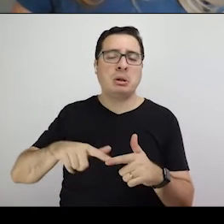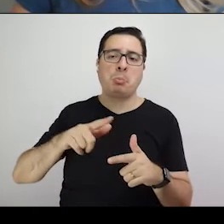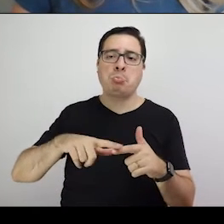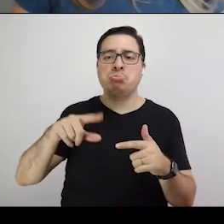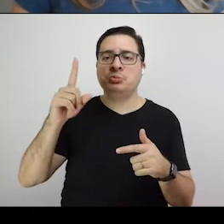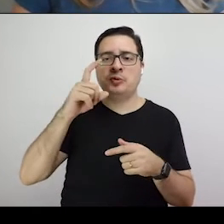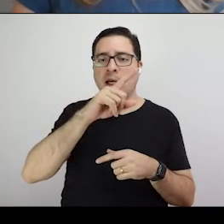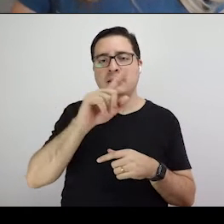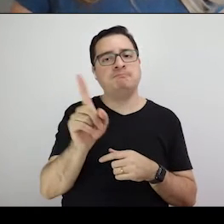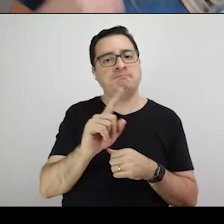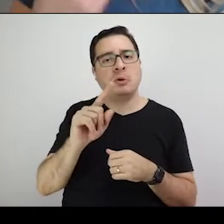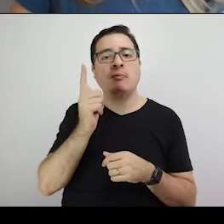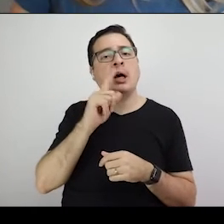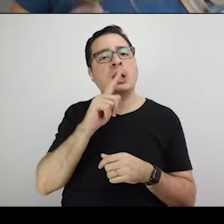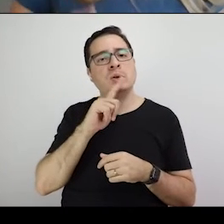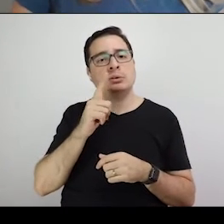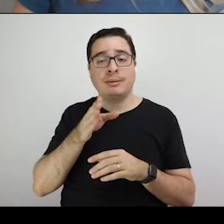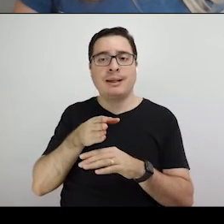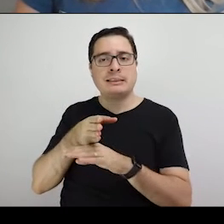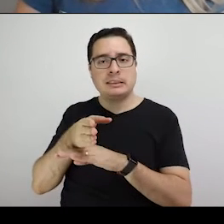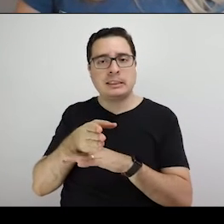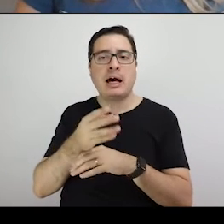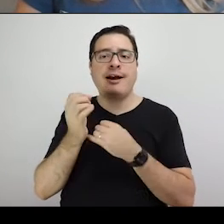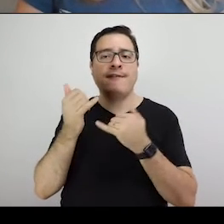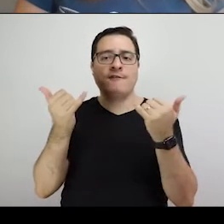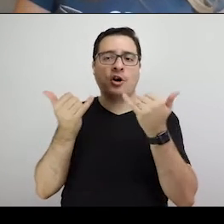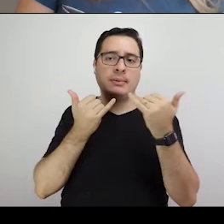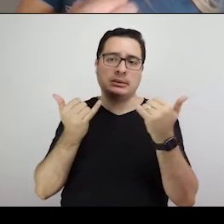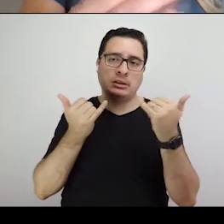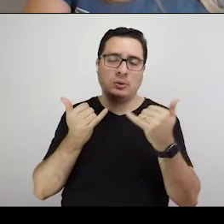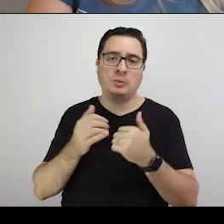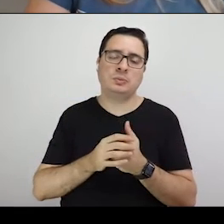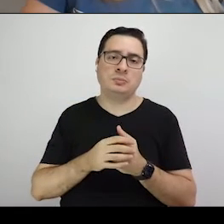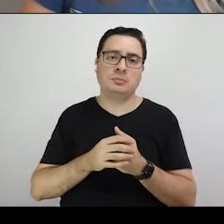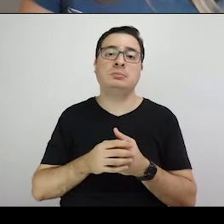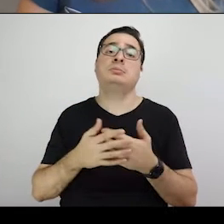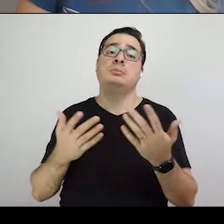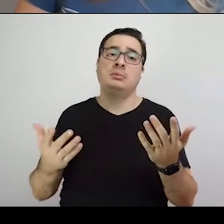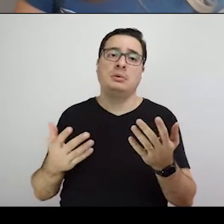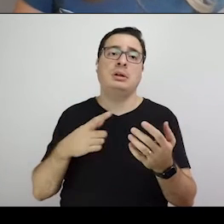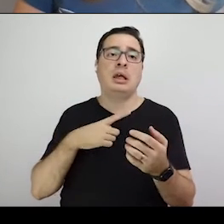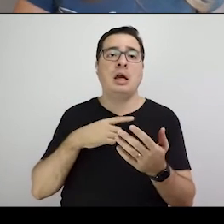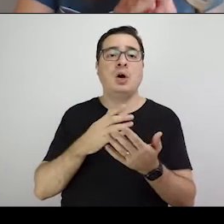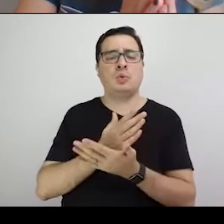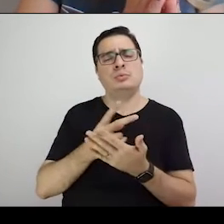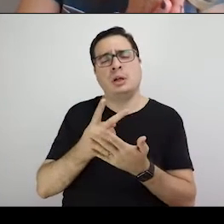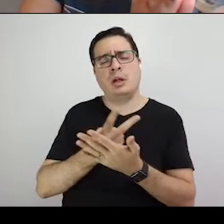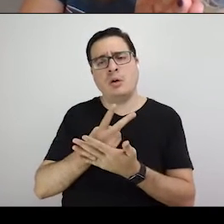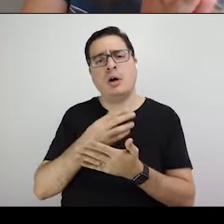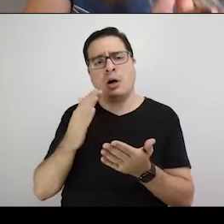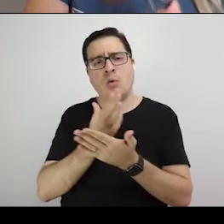nenhuma dificuldade para acessar alguma informação. Tá? Mesmo assim, possui ali alguns erros, né,